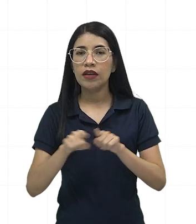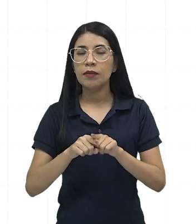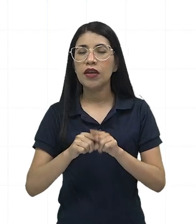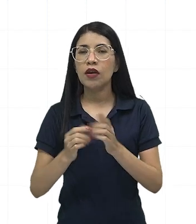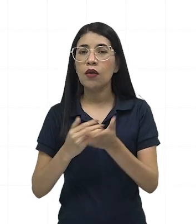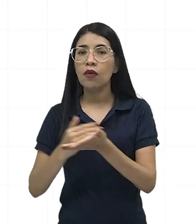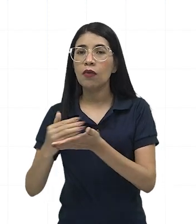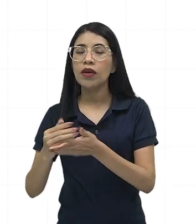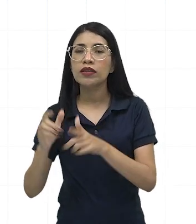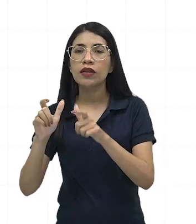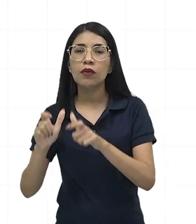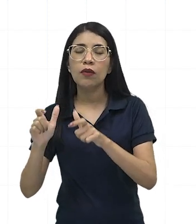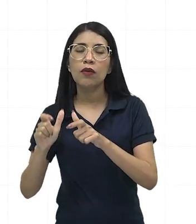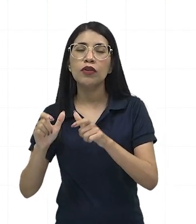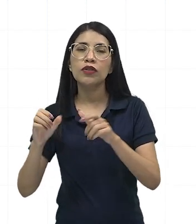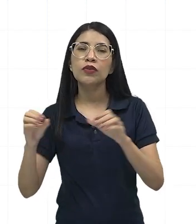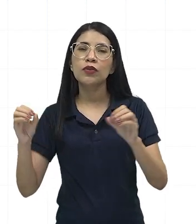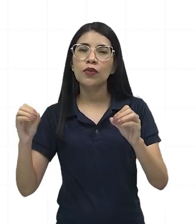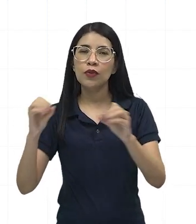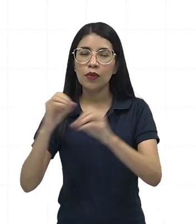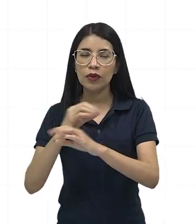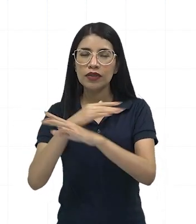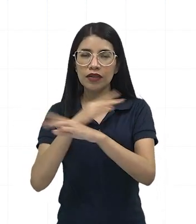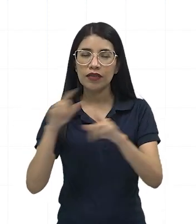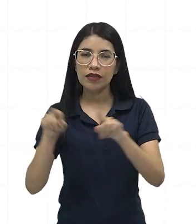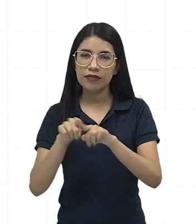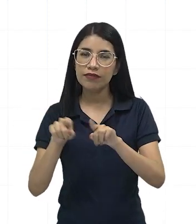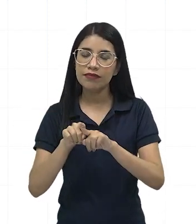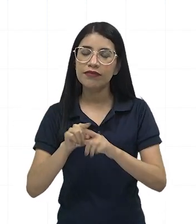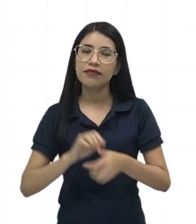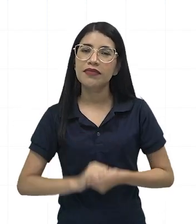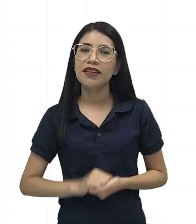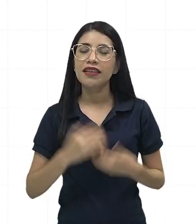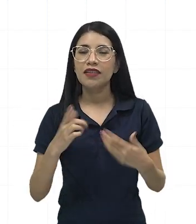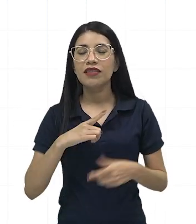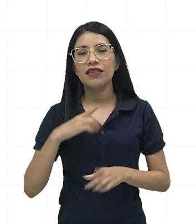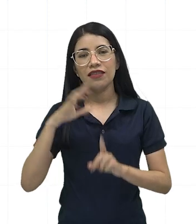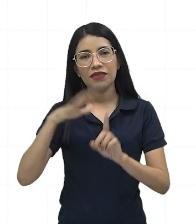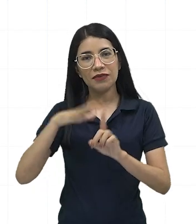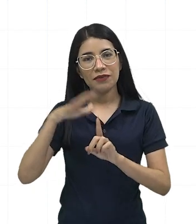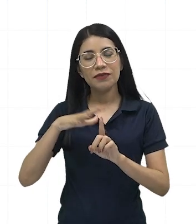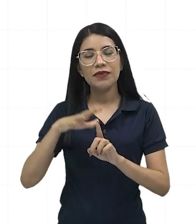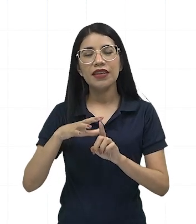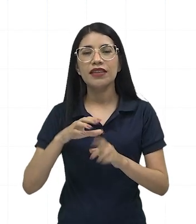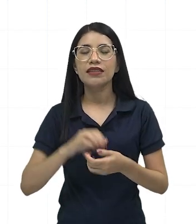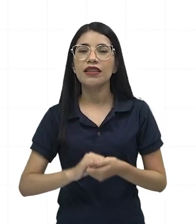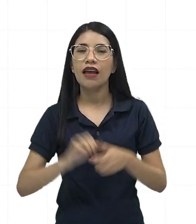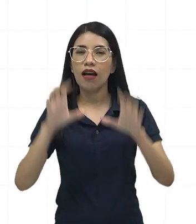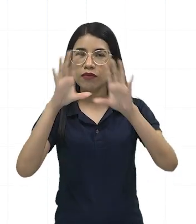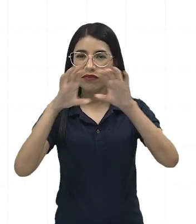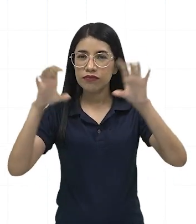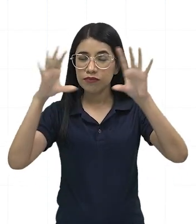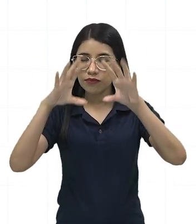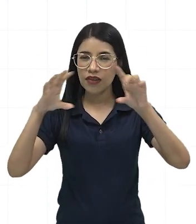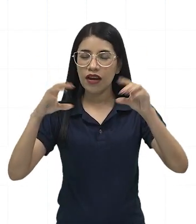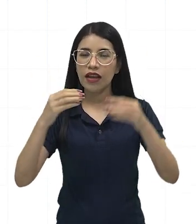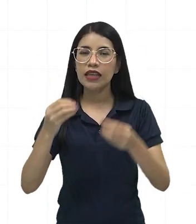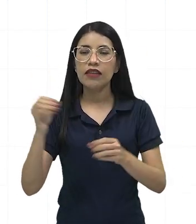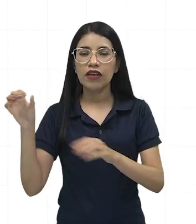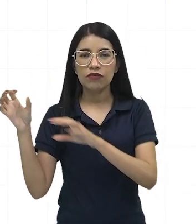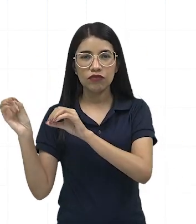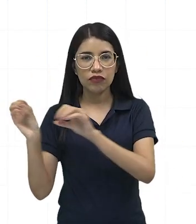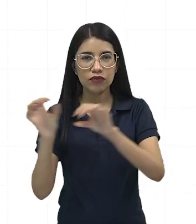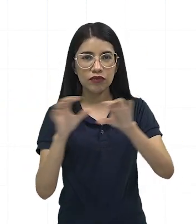no Oceano Atlântico. Então, temos aí a influência dessa massa de ar que vem aí